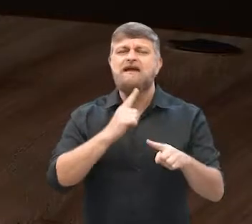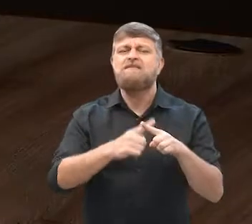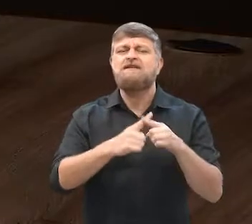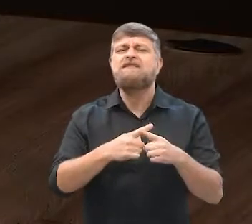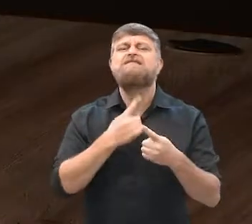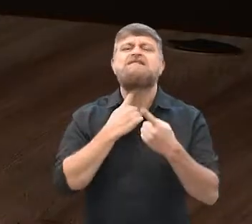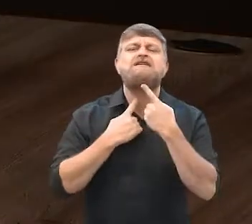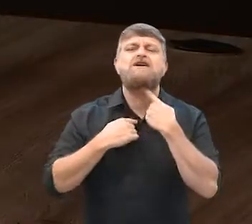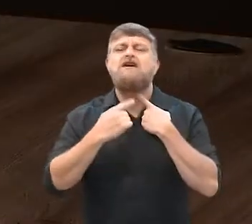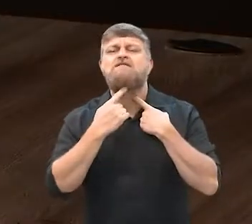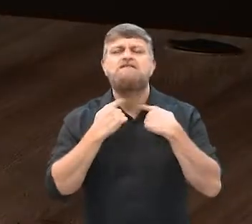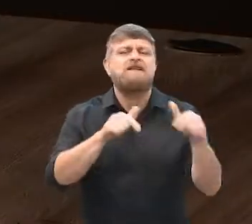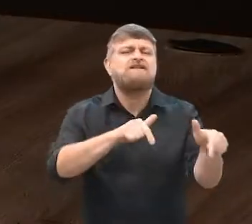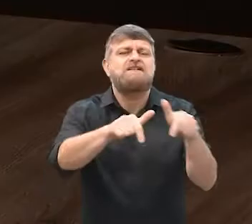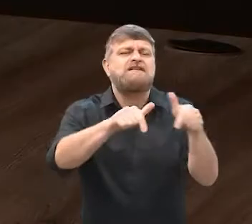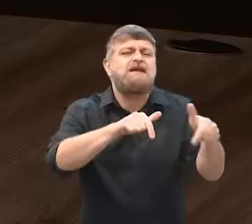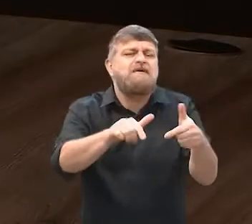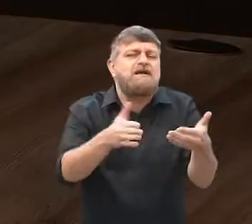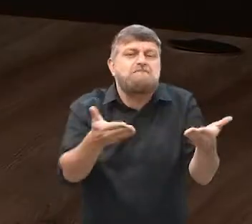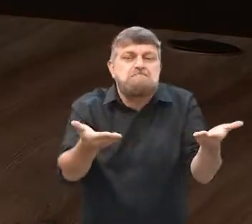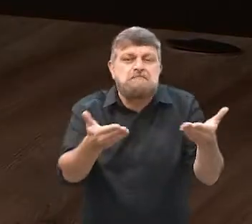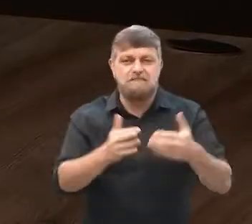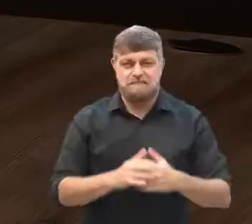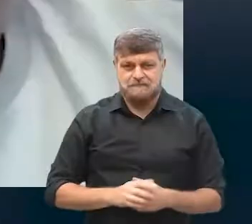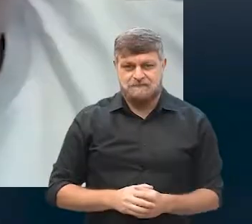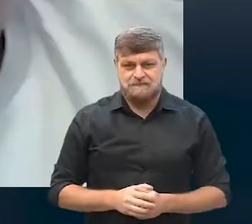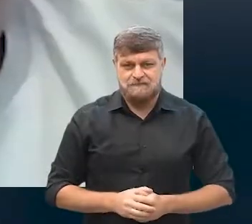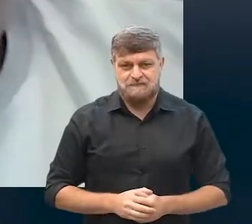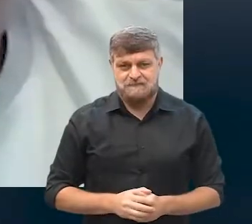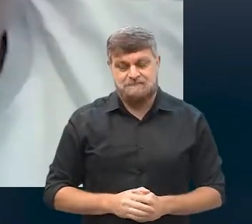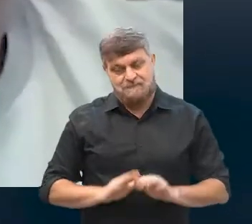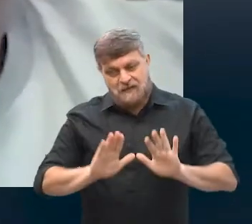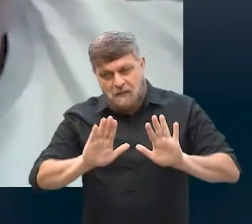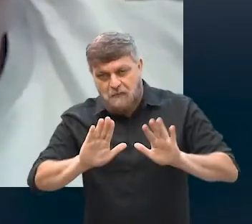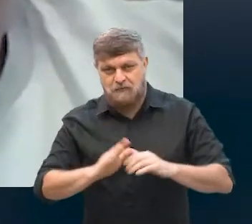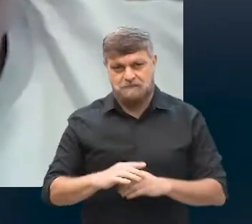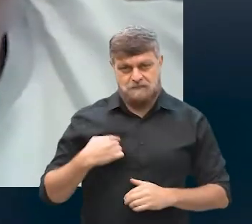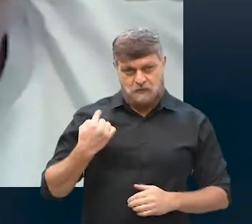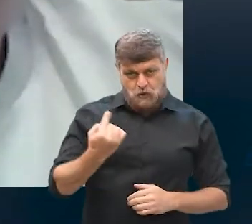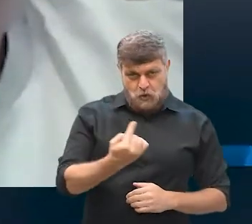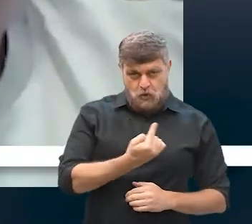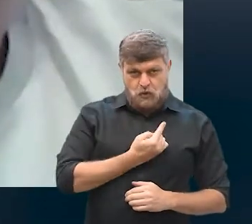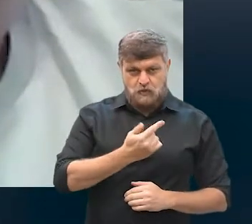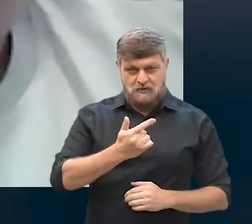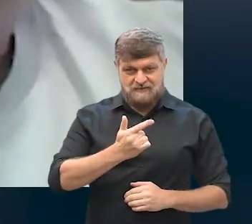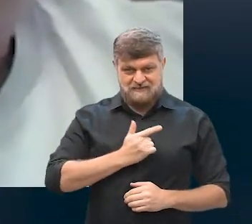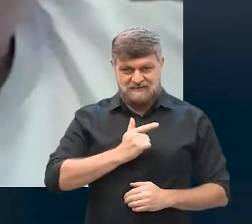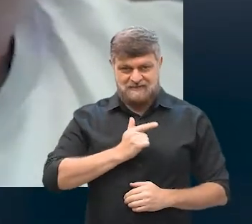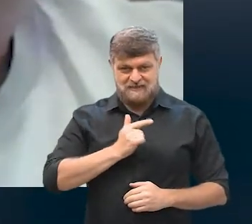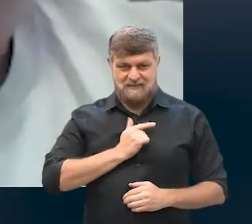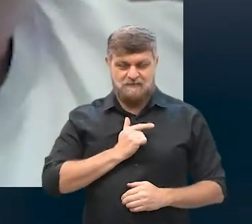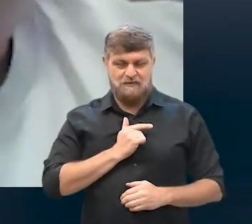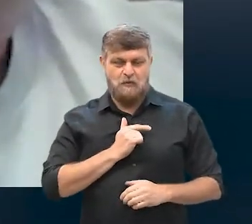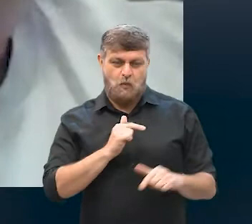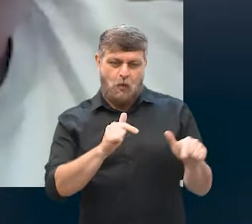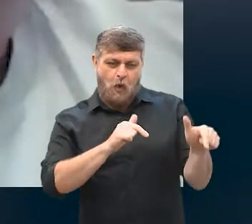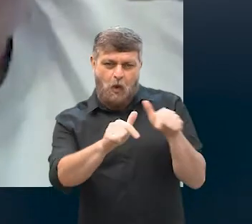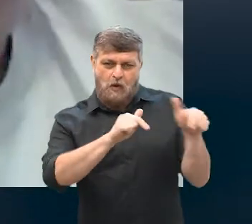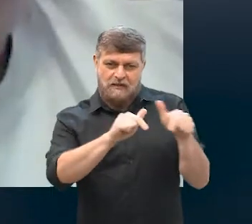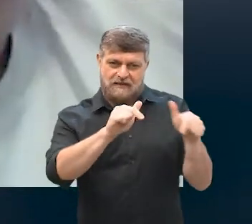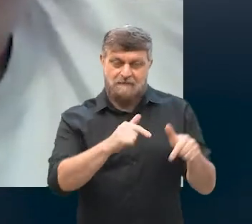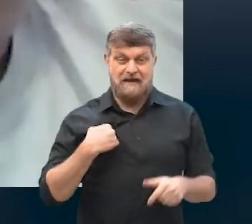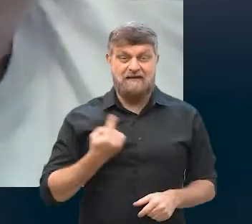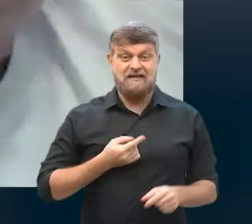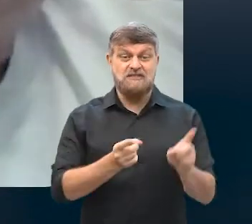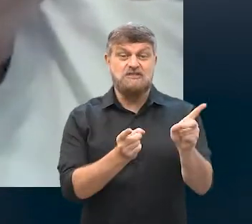motivou vocês a terem esse negócio. Carolina. Bom, nós temos um e-commerce, pode se chamar assim, porque